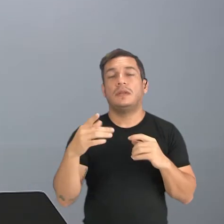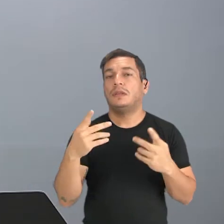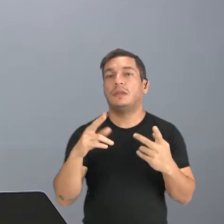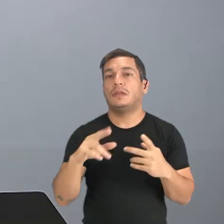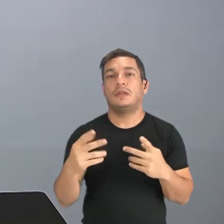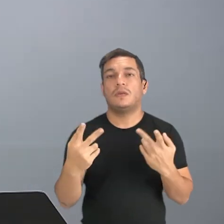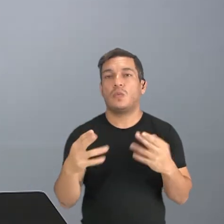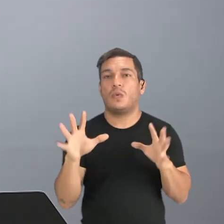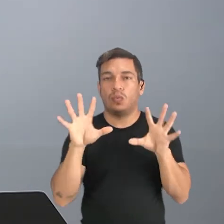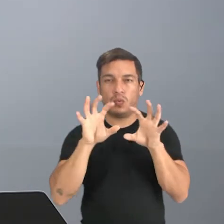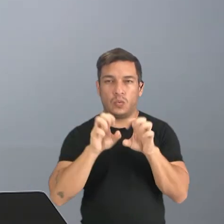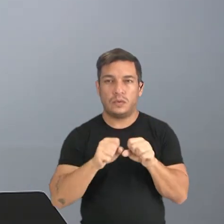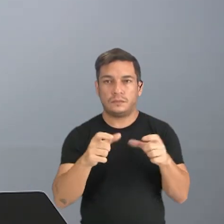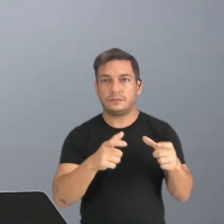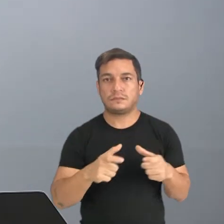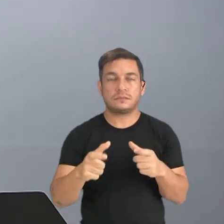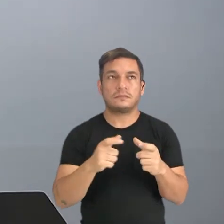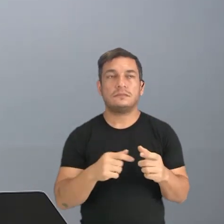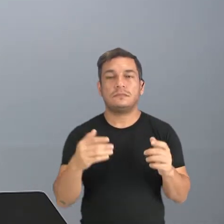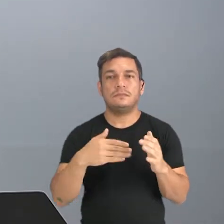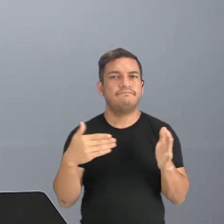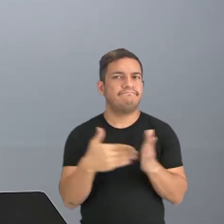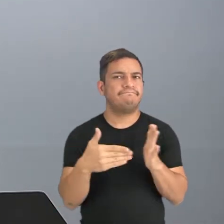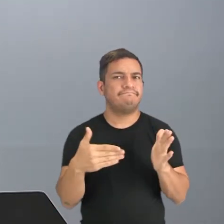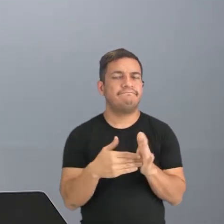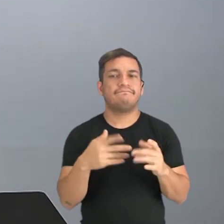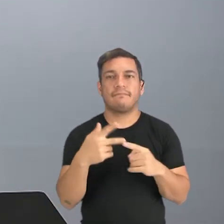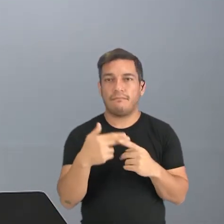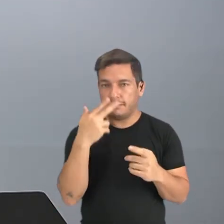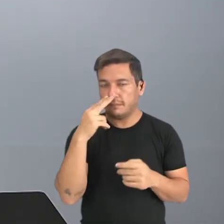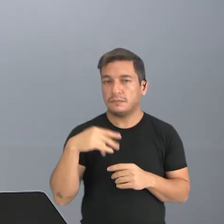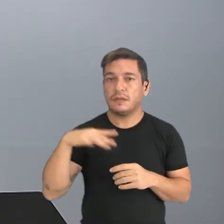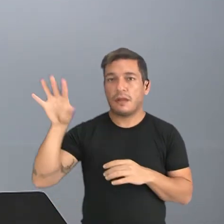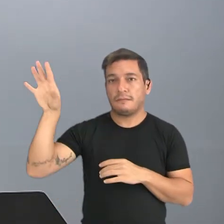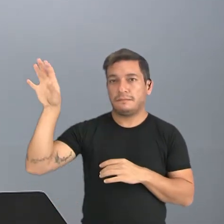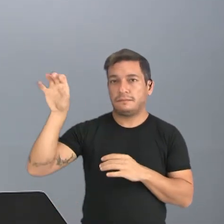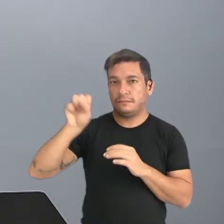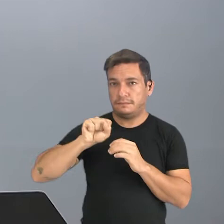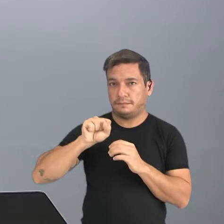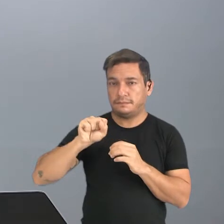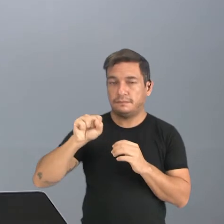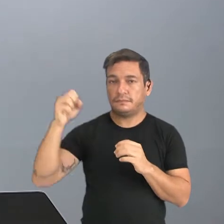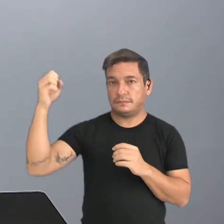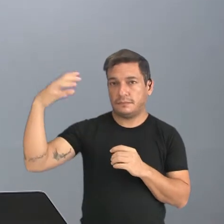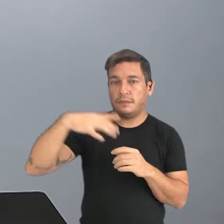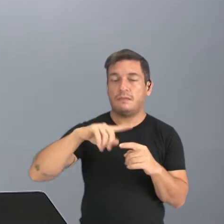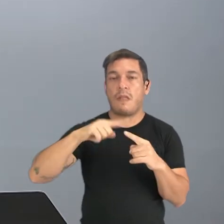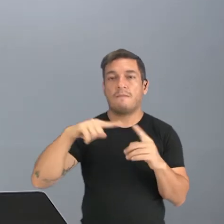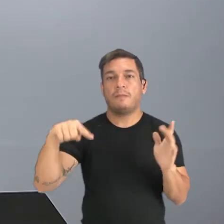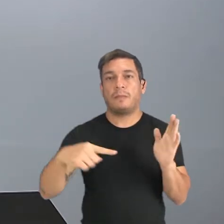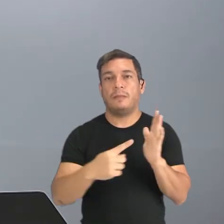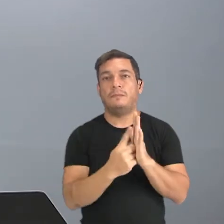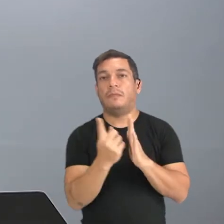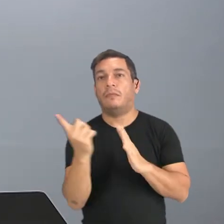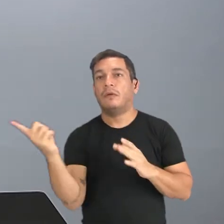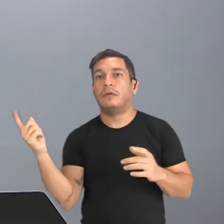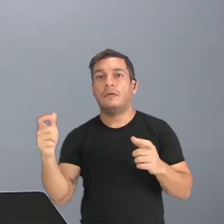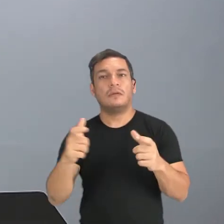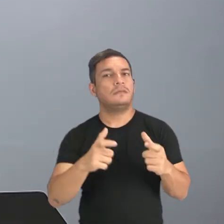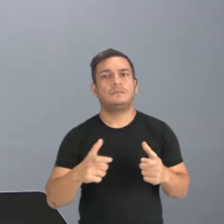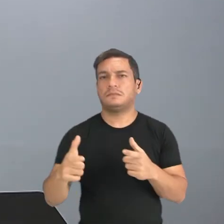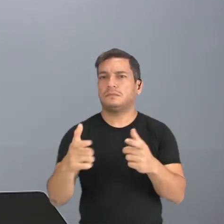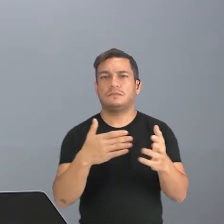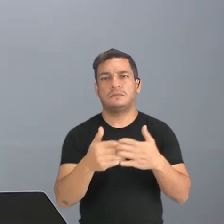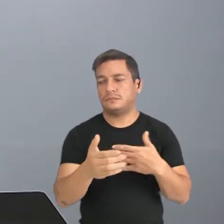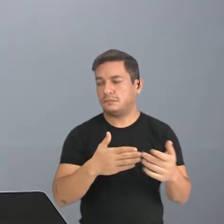escura. É como se fosse um bloqueio. Ele recebe toda a luz, mas devolve para onde veio ou para